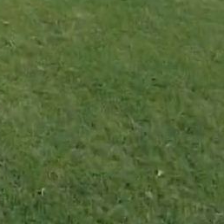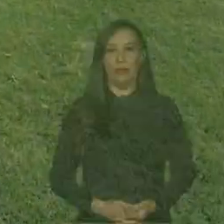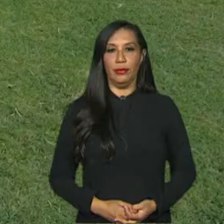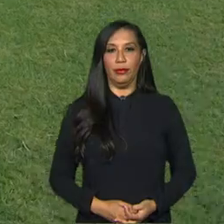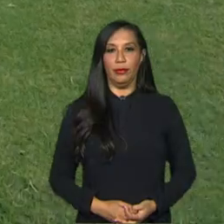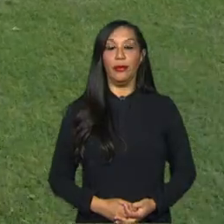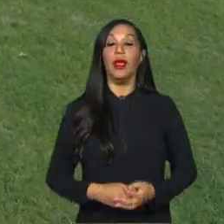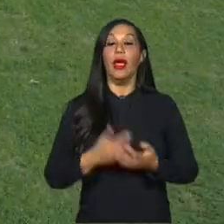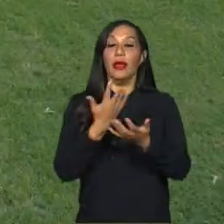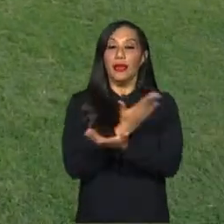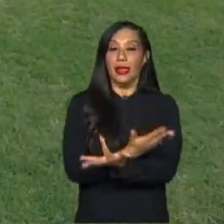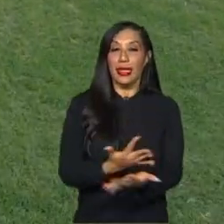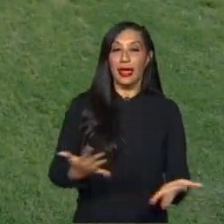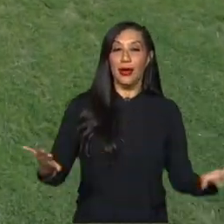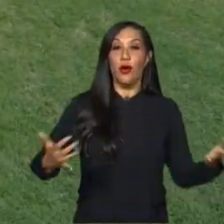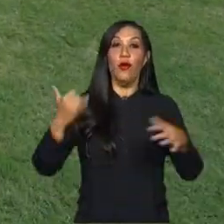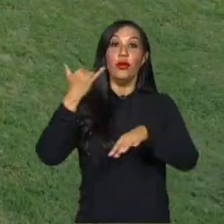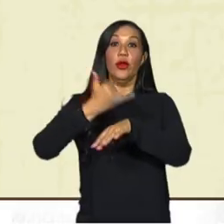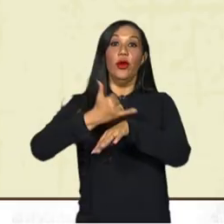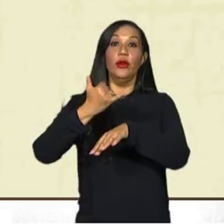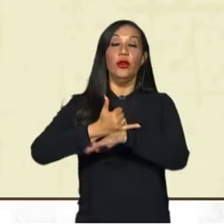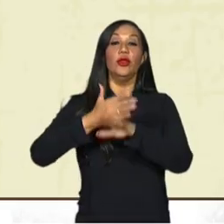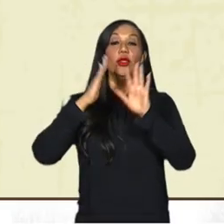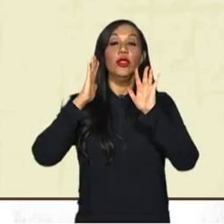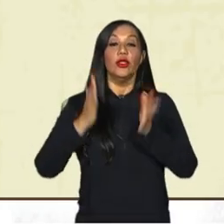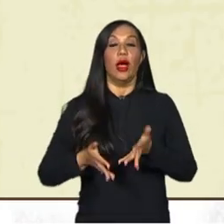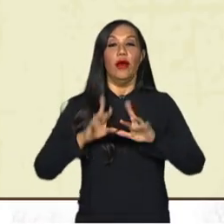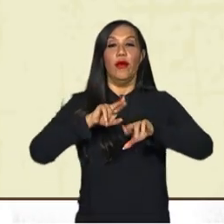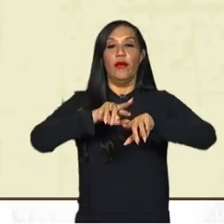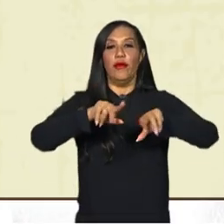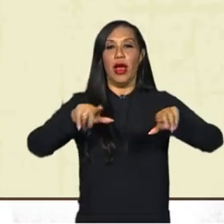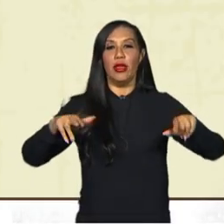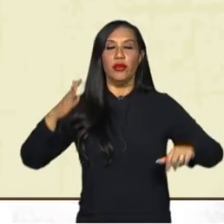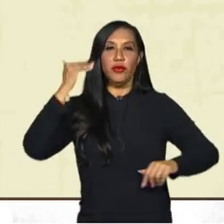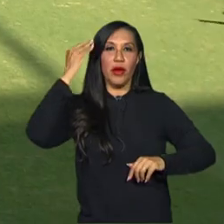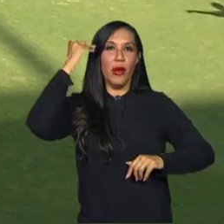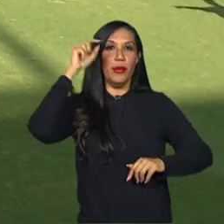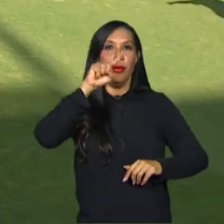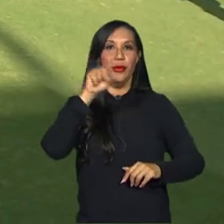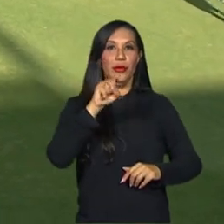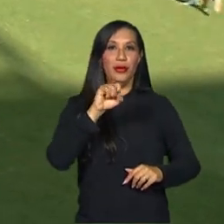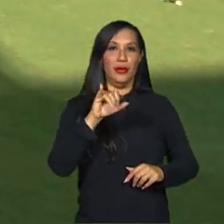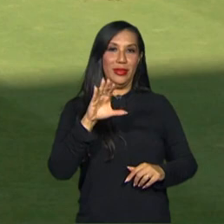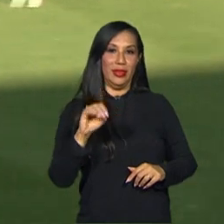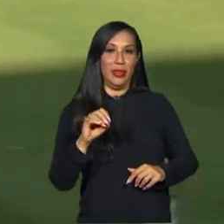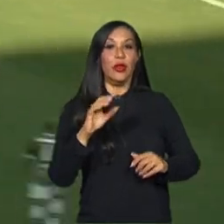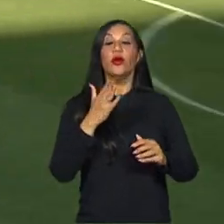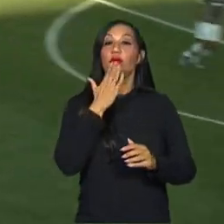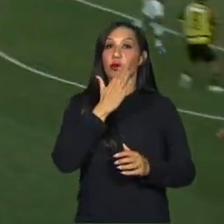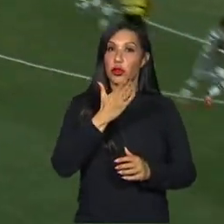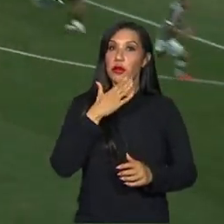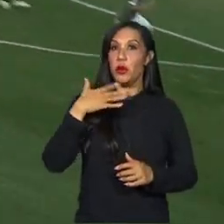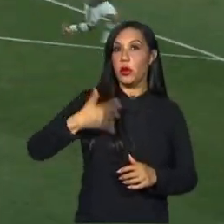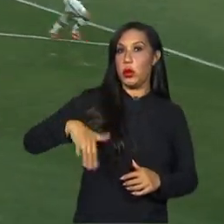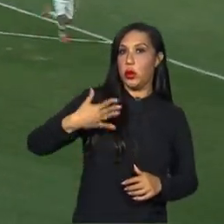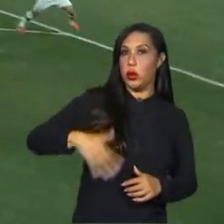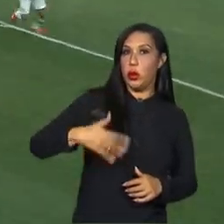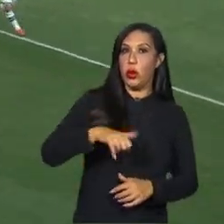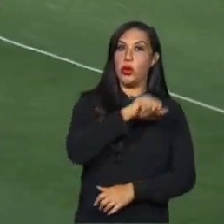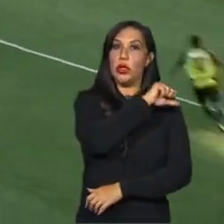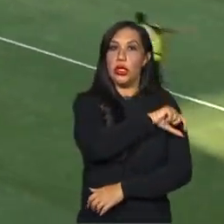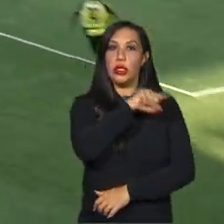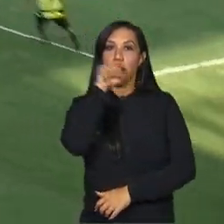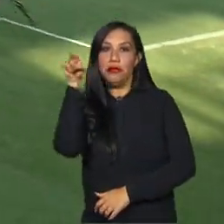Pelo gramado do Volta Redonda, já passaram vários craques, como o Zico e times grandes do eixo Rio-São